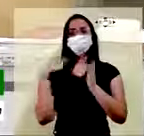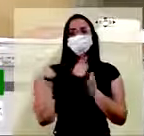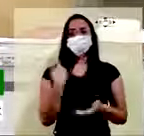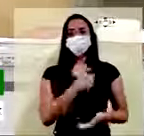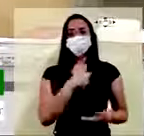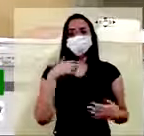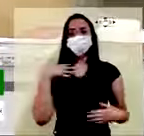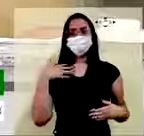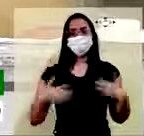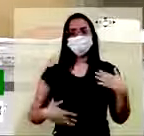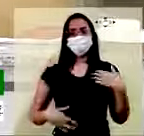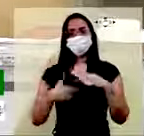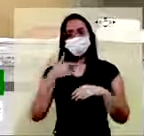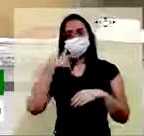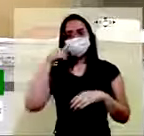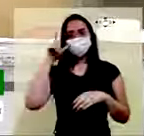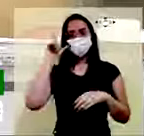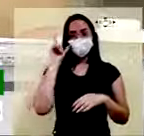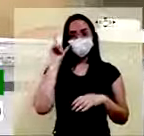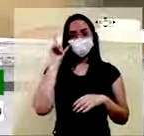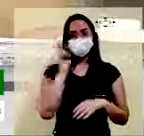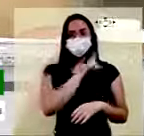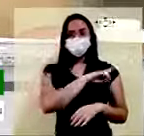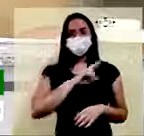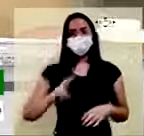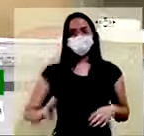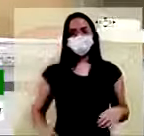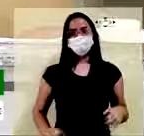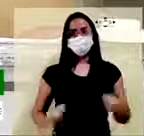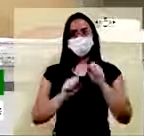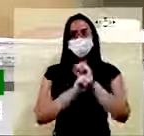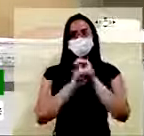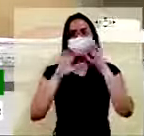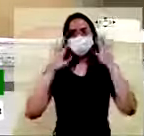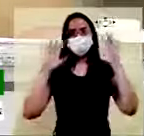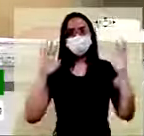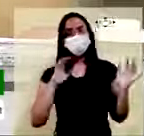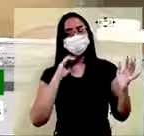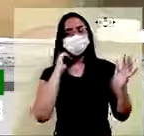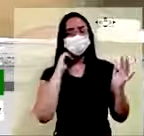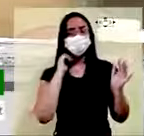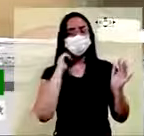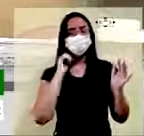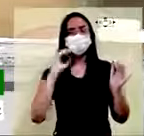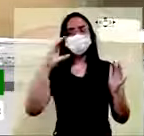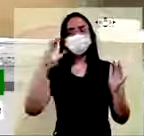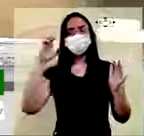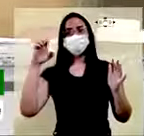gente presenciou ontem a maioria das cores né a inauguração da